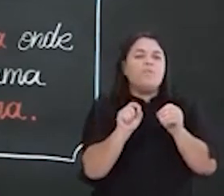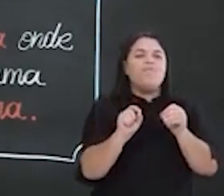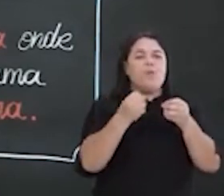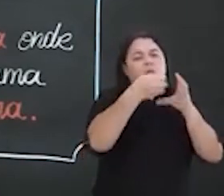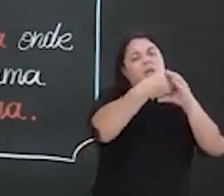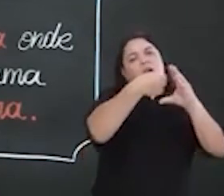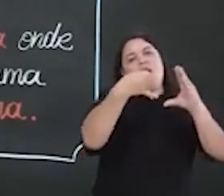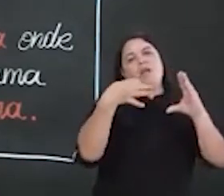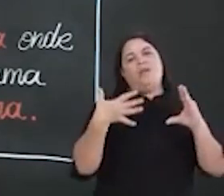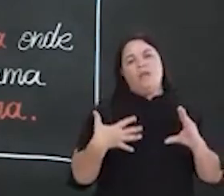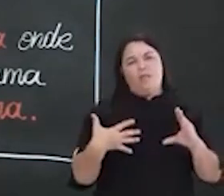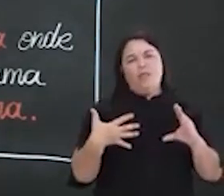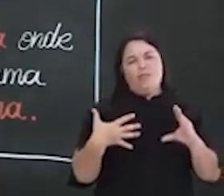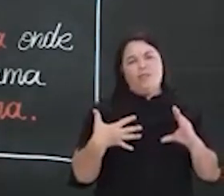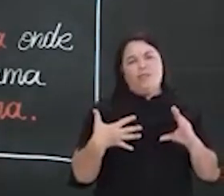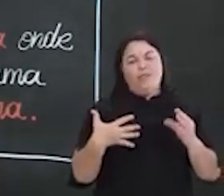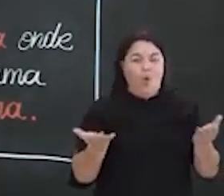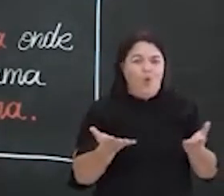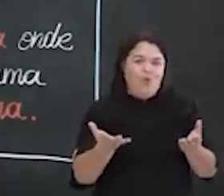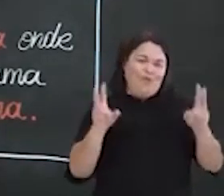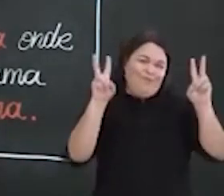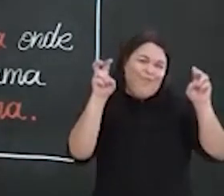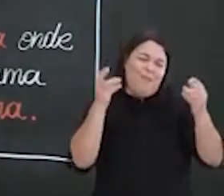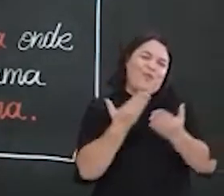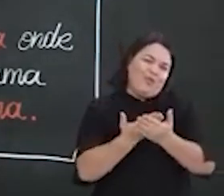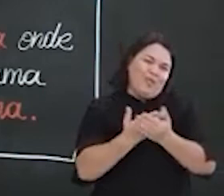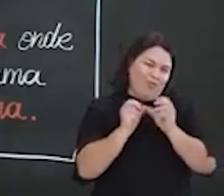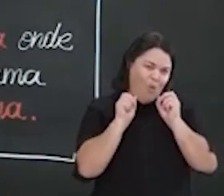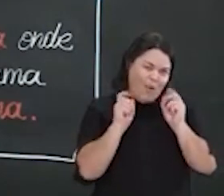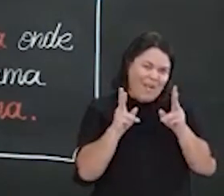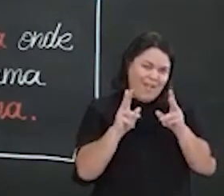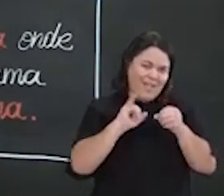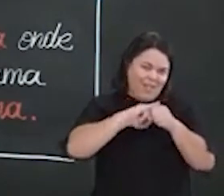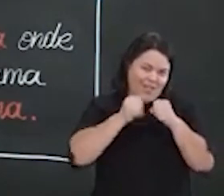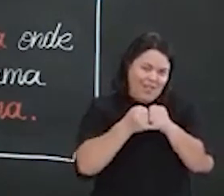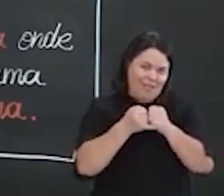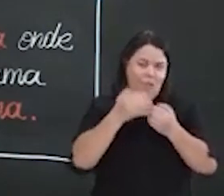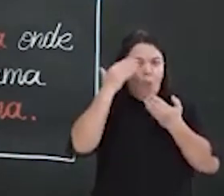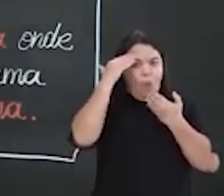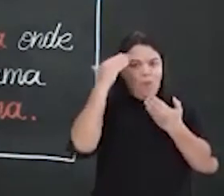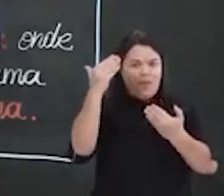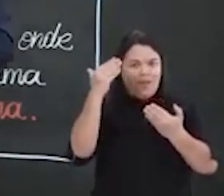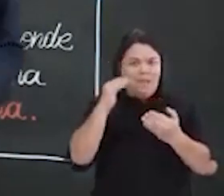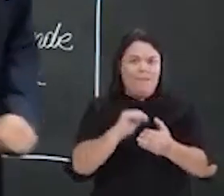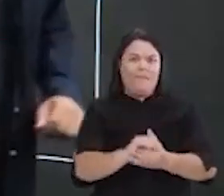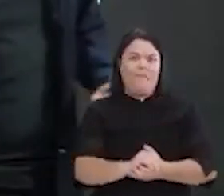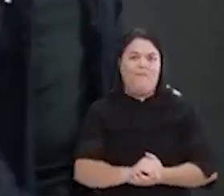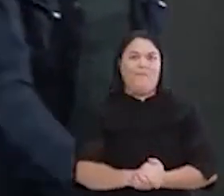expressar características. Esse foi o tema da aula de hoje, ok? Adjetivo. Muito obrigado.